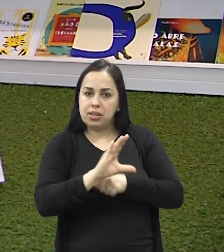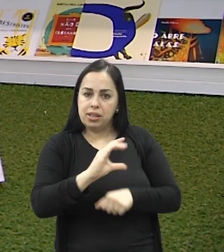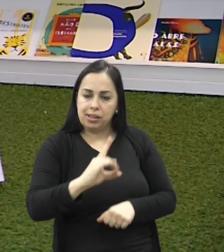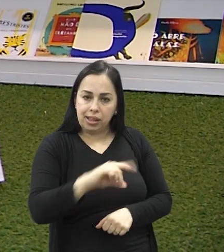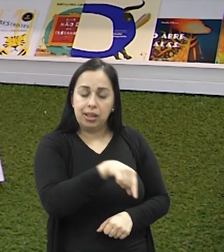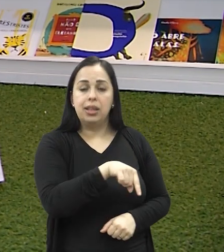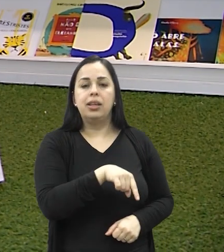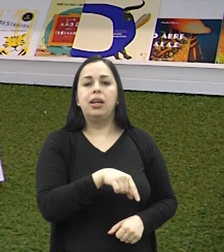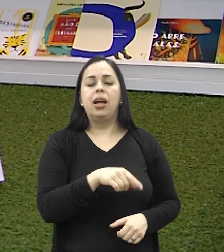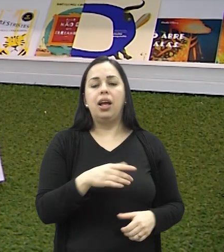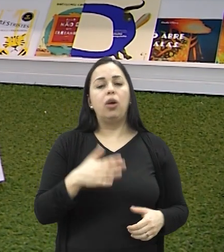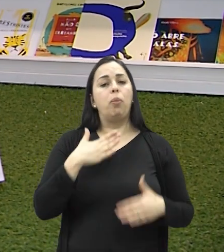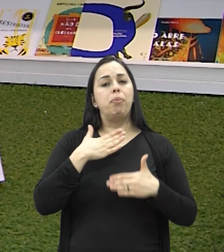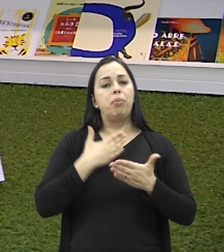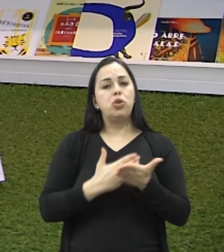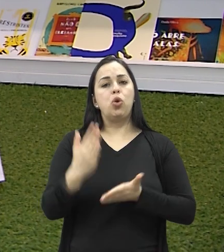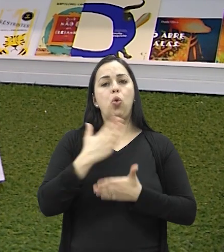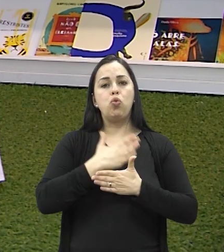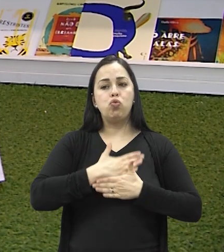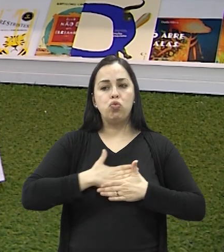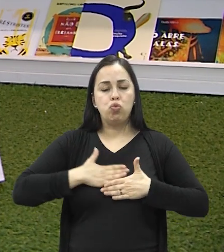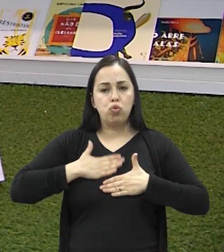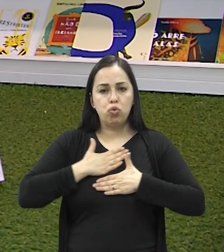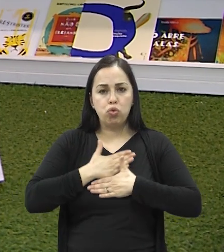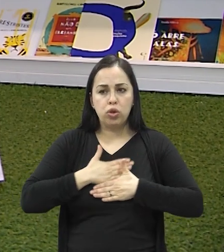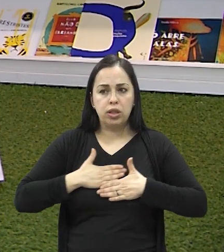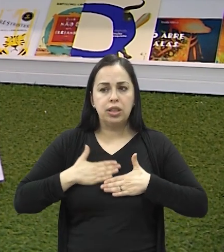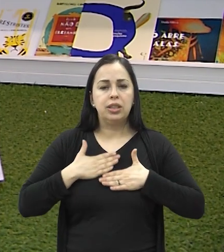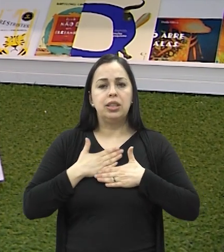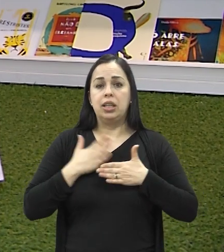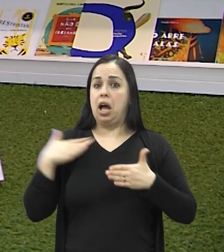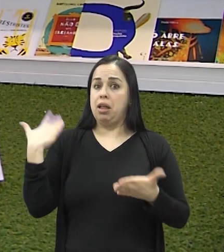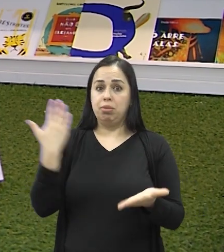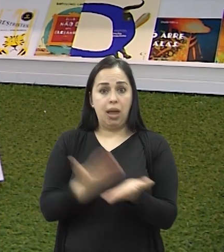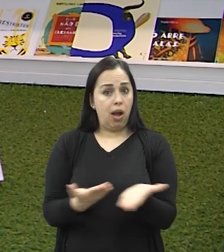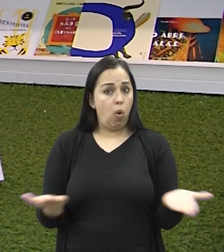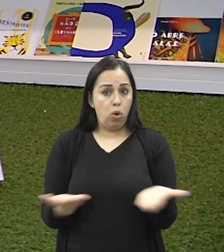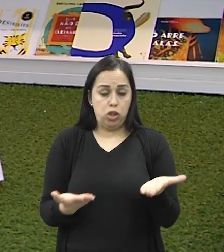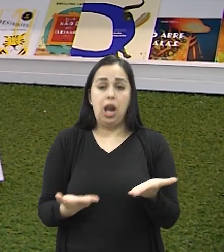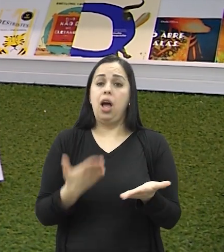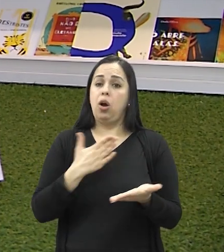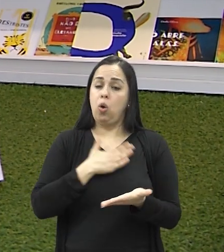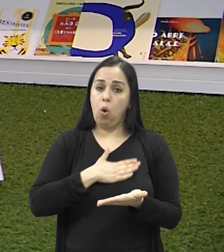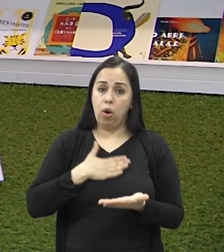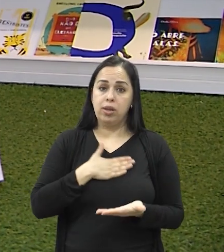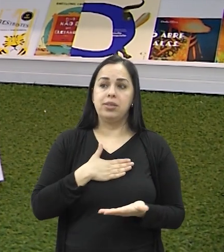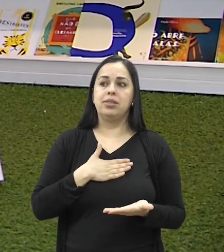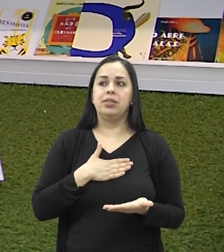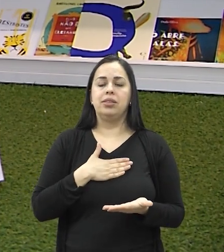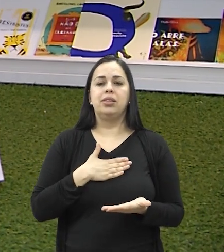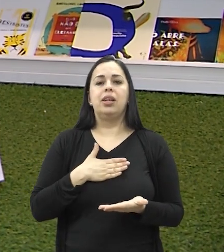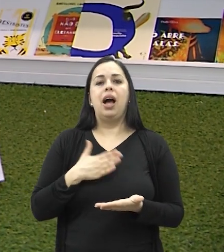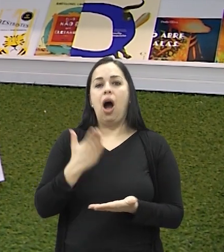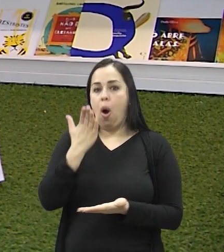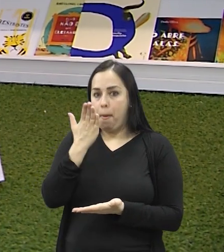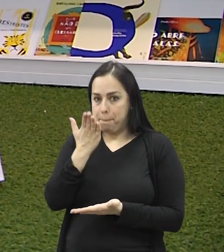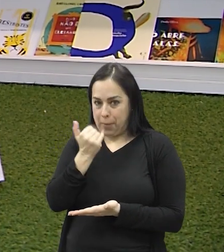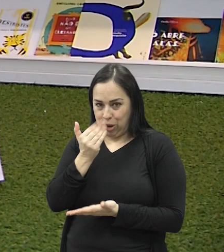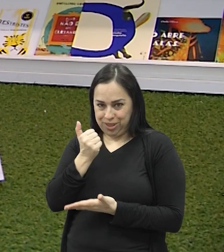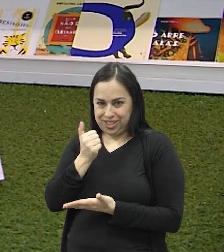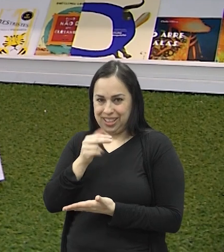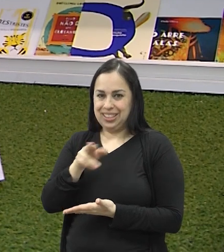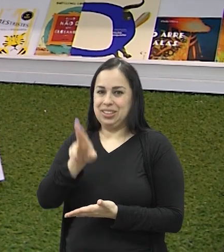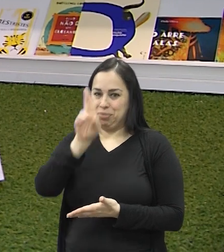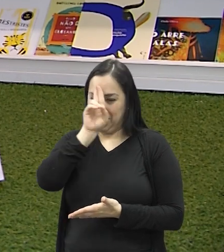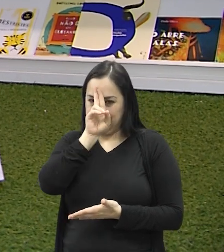alfabetização, ela foi pegando gosto pela leitura e isso continua até hoje. Ela lê depois do almoço